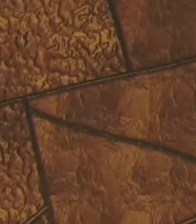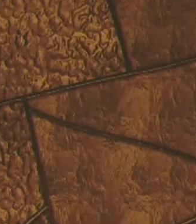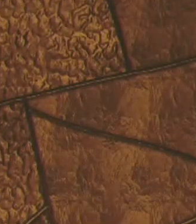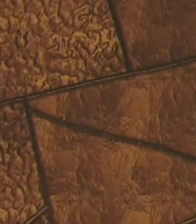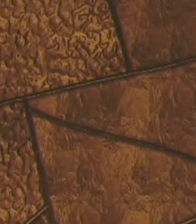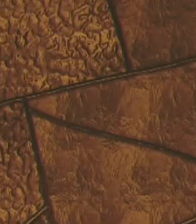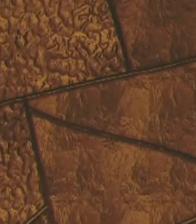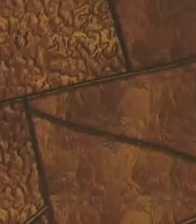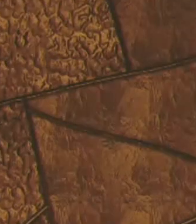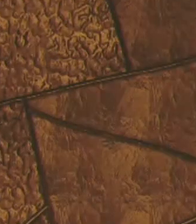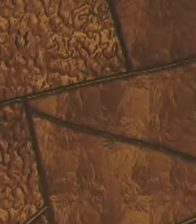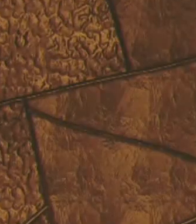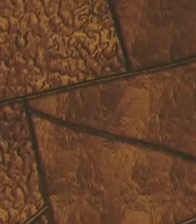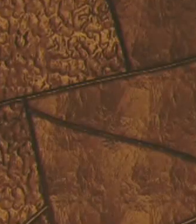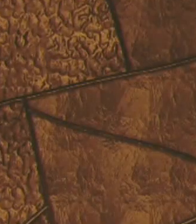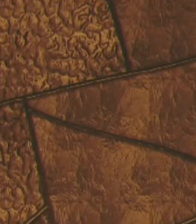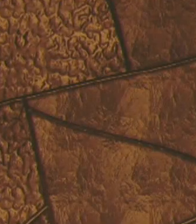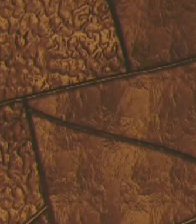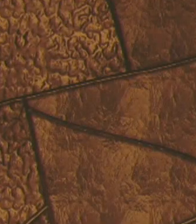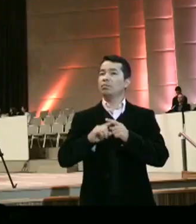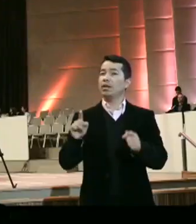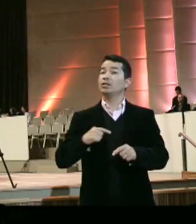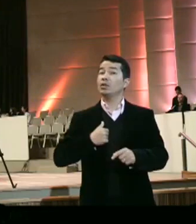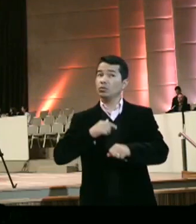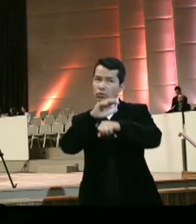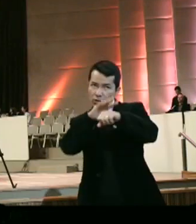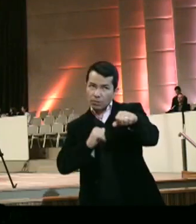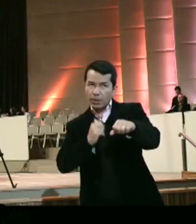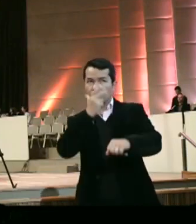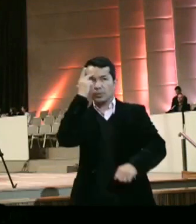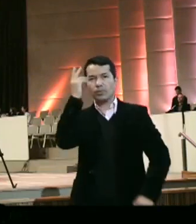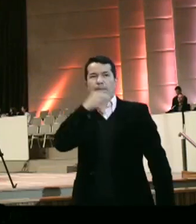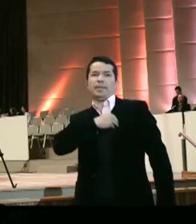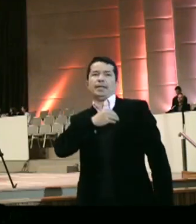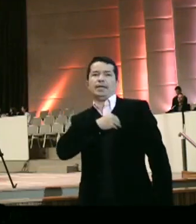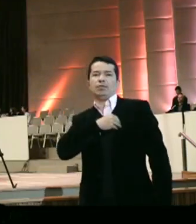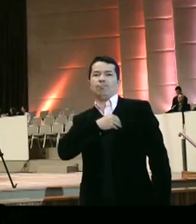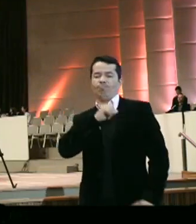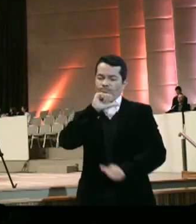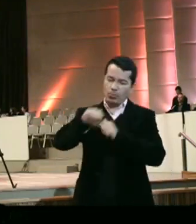mas pecadores ao arrependimento.